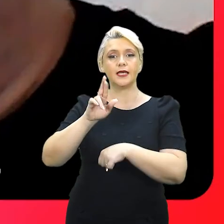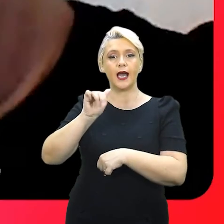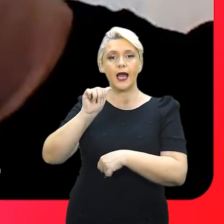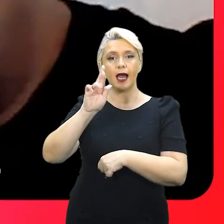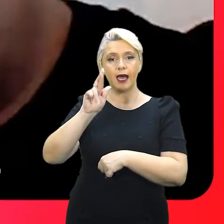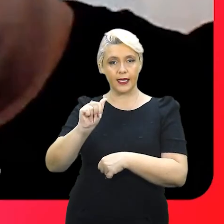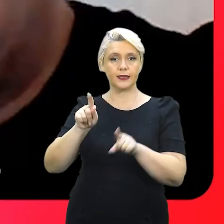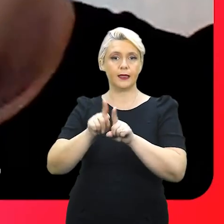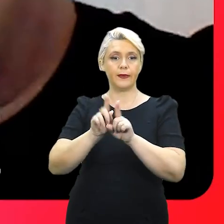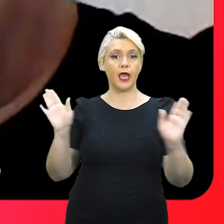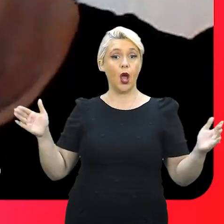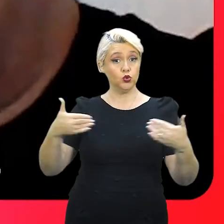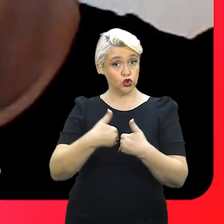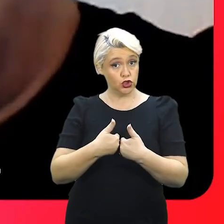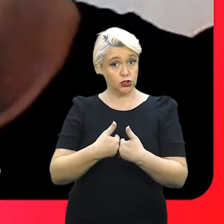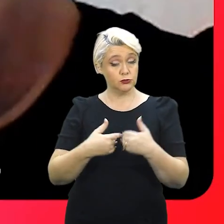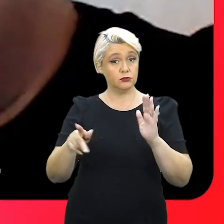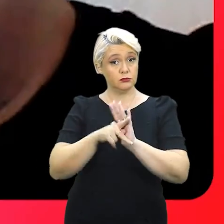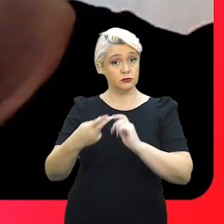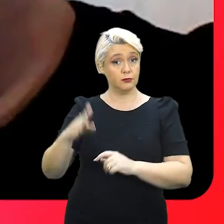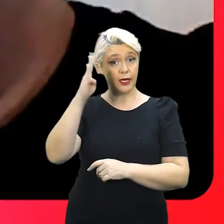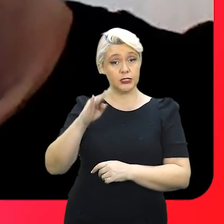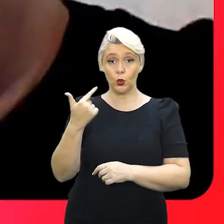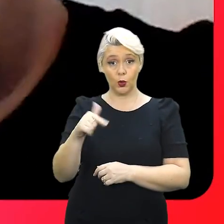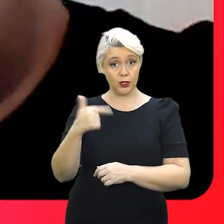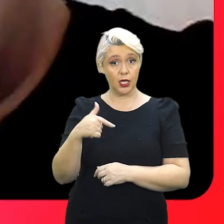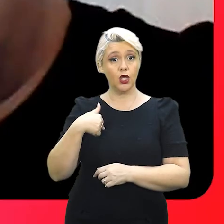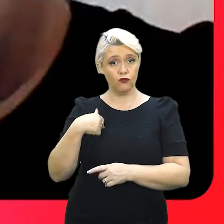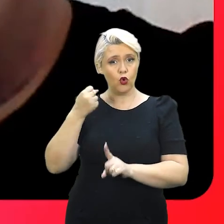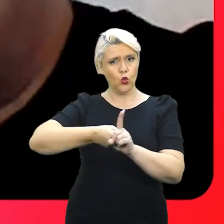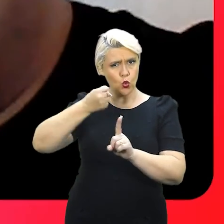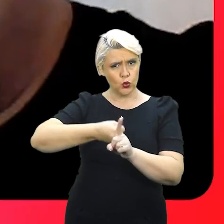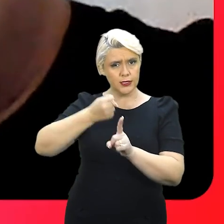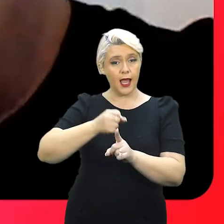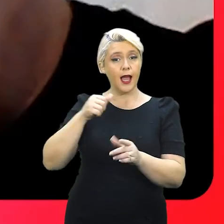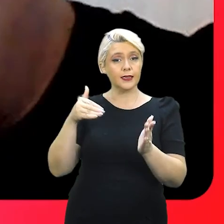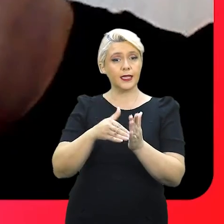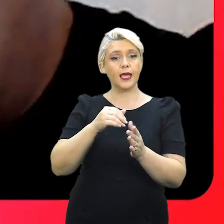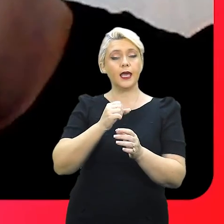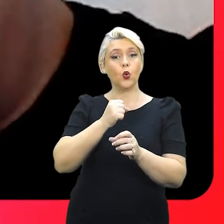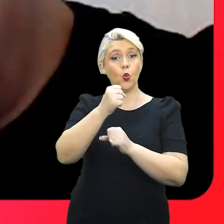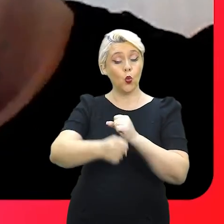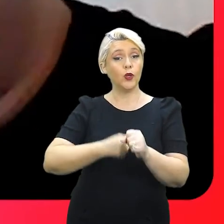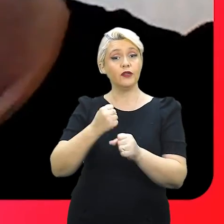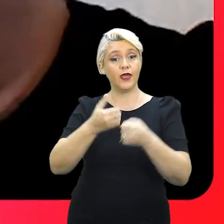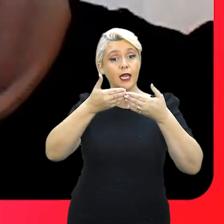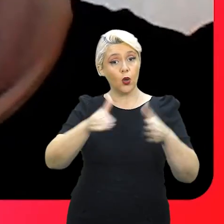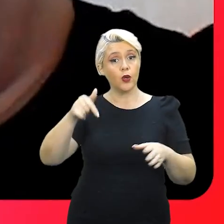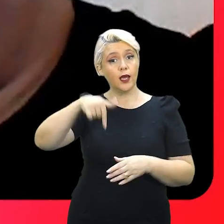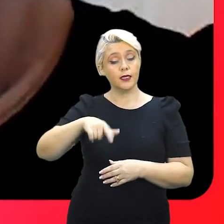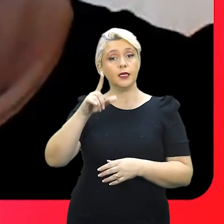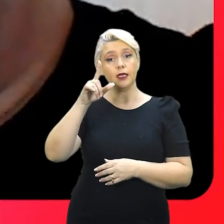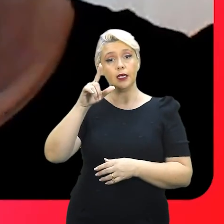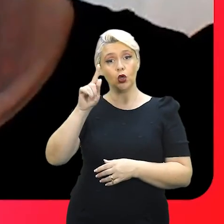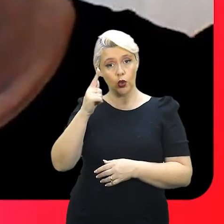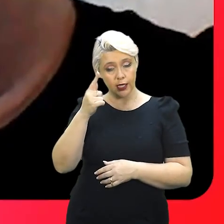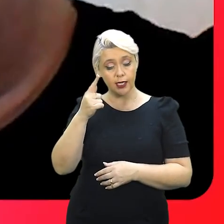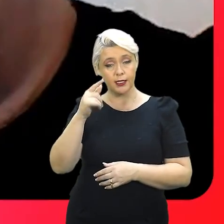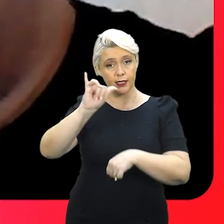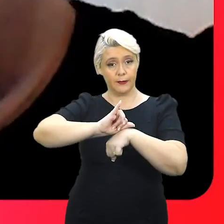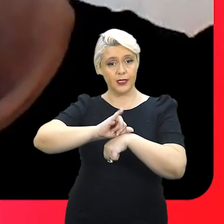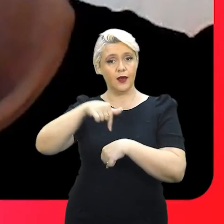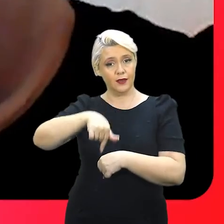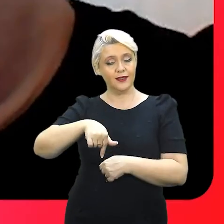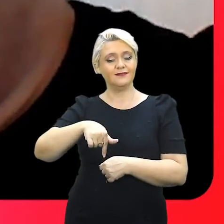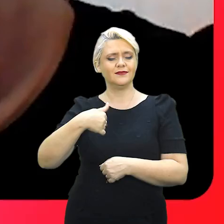de autismo, que no Brasil não existe. Eu vou até o ano que vem inaugurar em Goiânia, na capital, que eu tanto